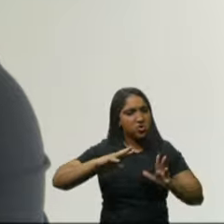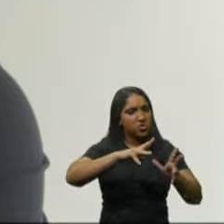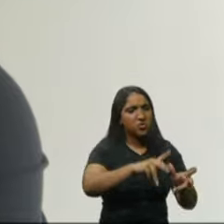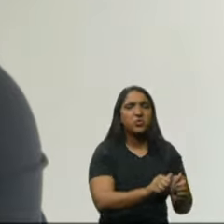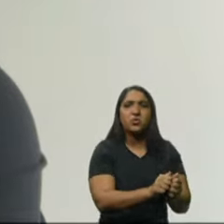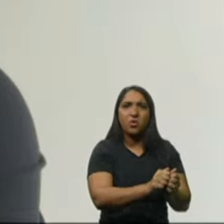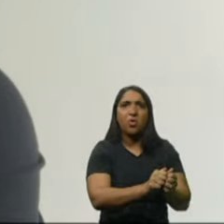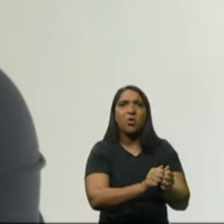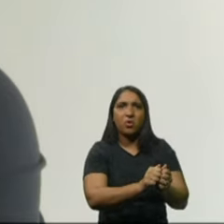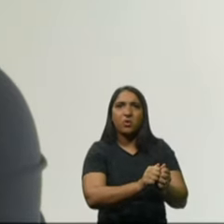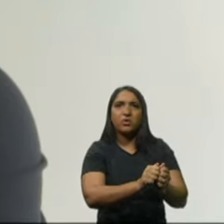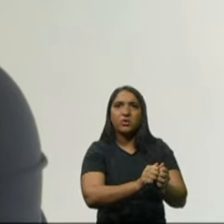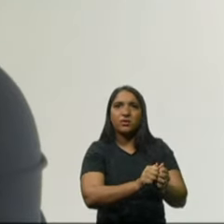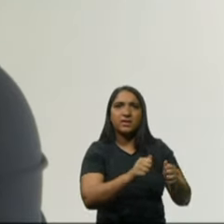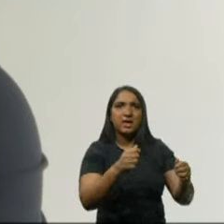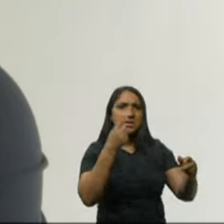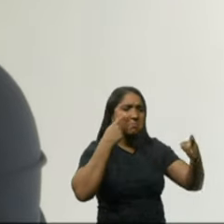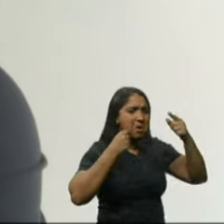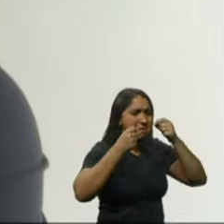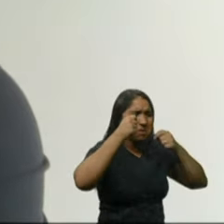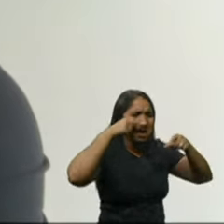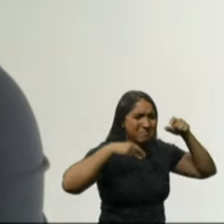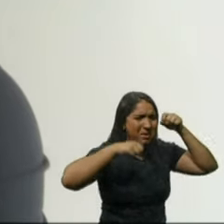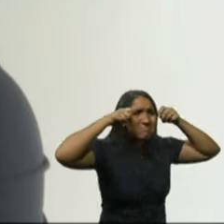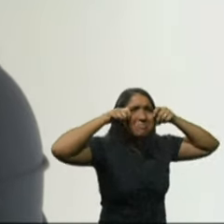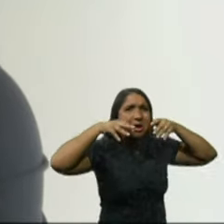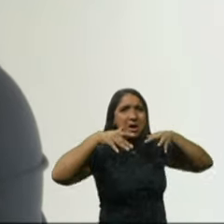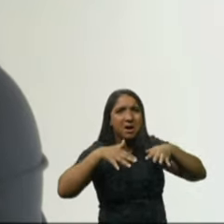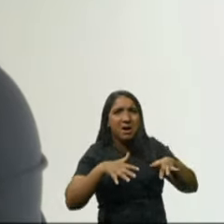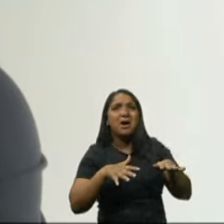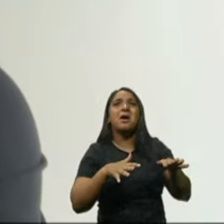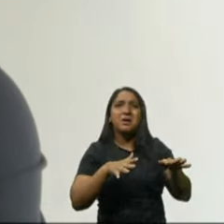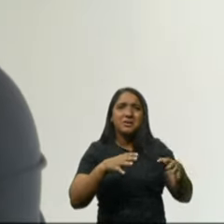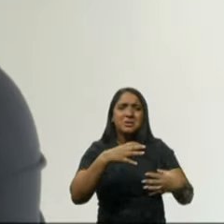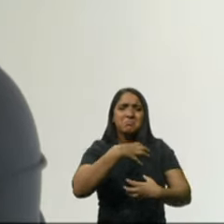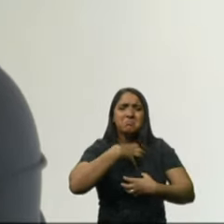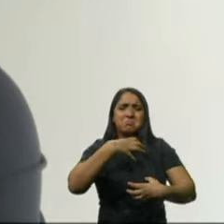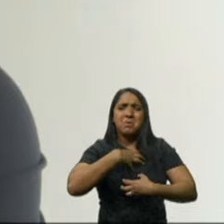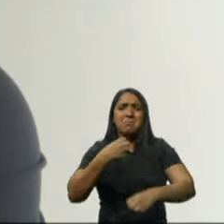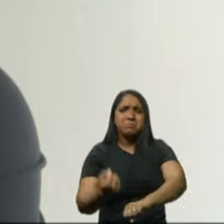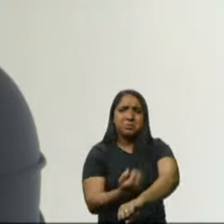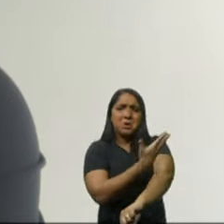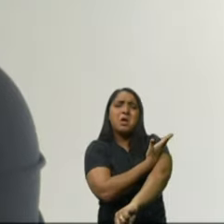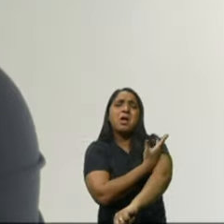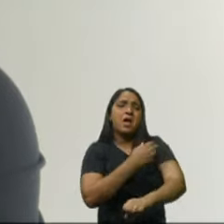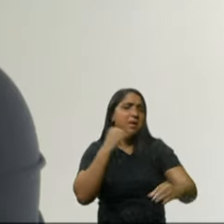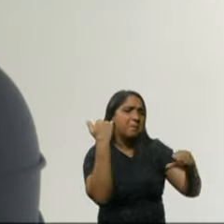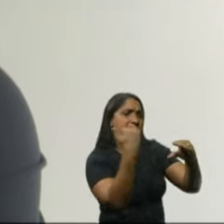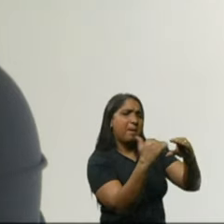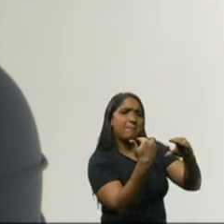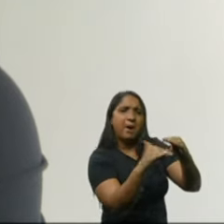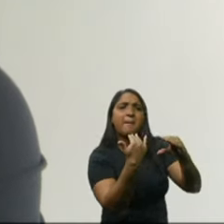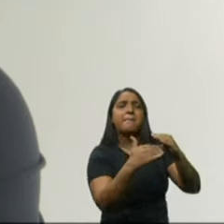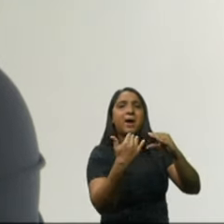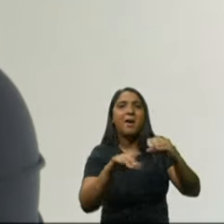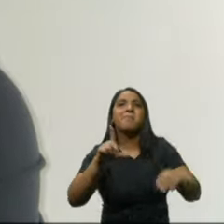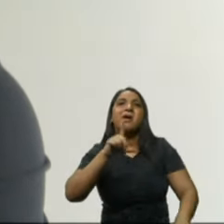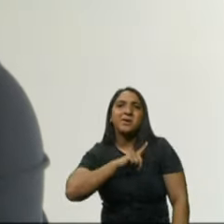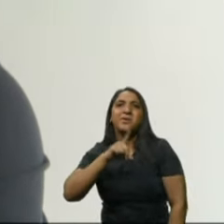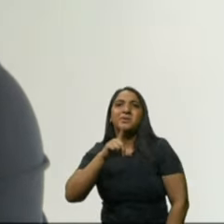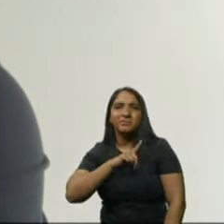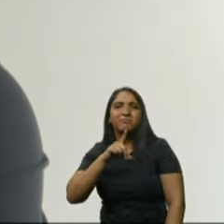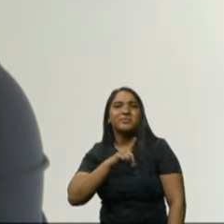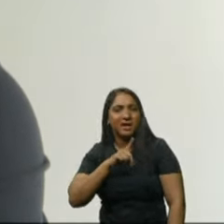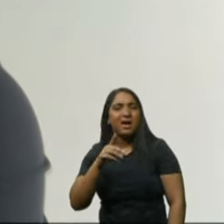muitas lágrimas e muita emoção mandei uma mensagem para minha esposa a mesma hora que eu tinha certeza que nós estávamos conectados